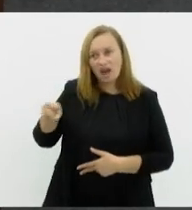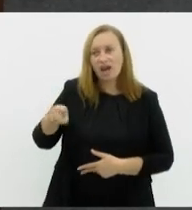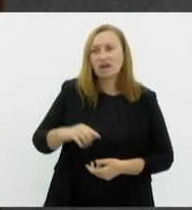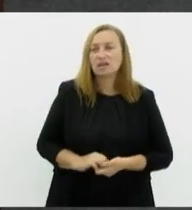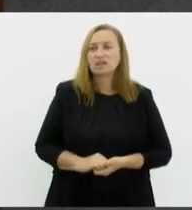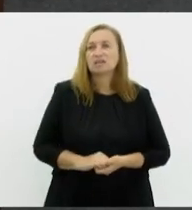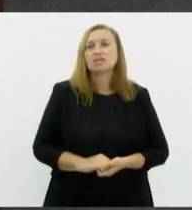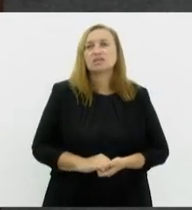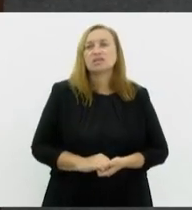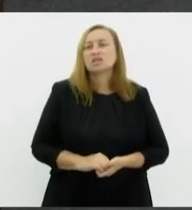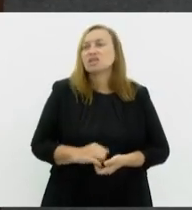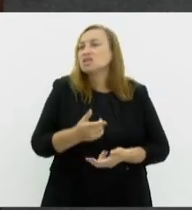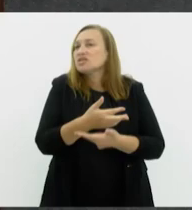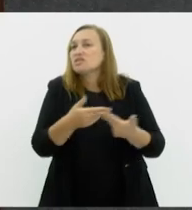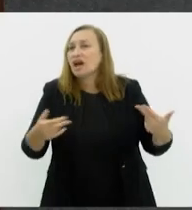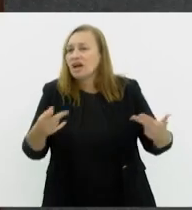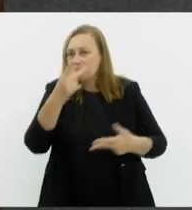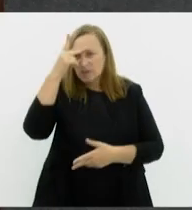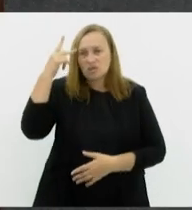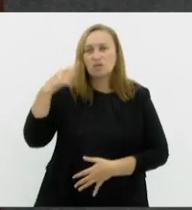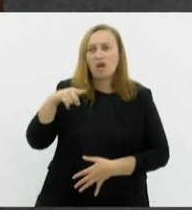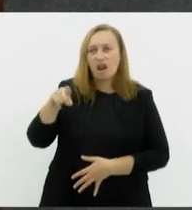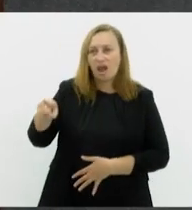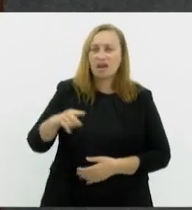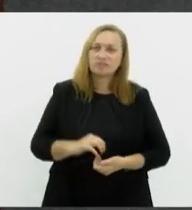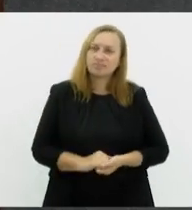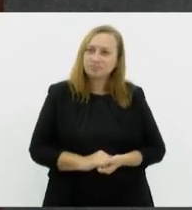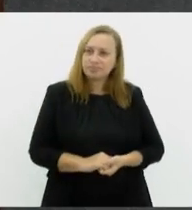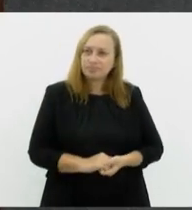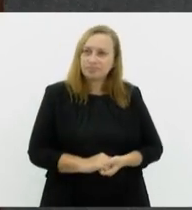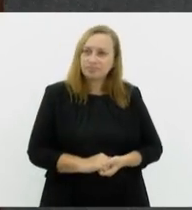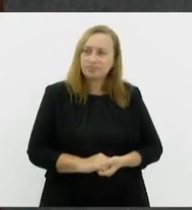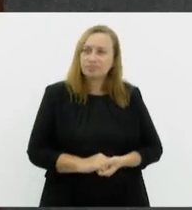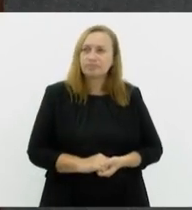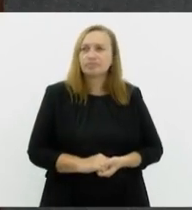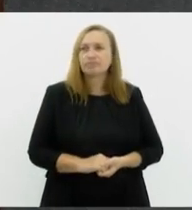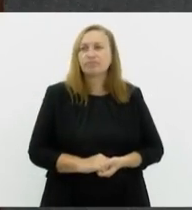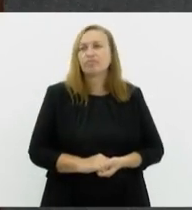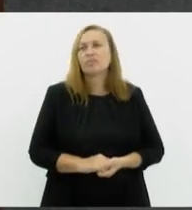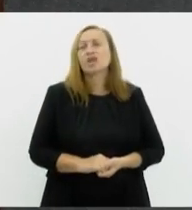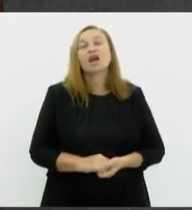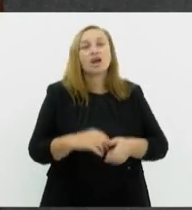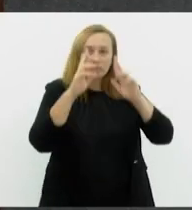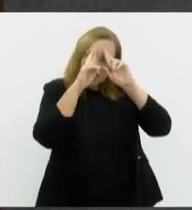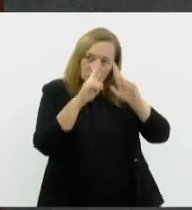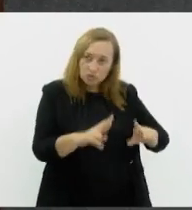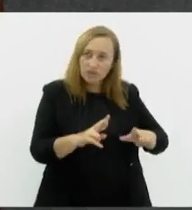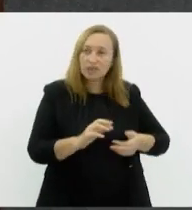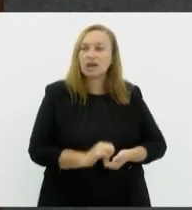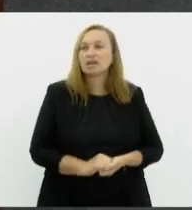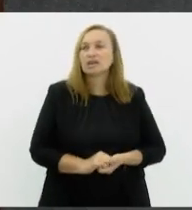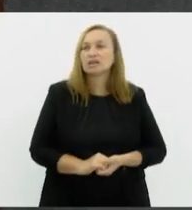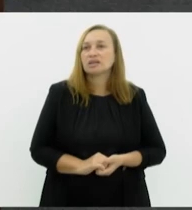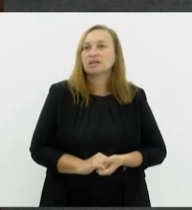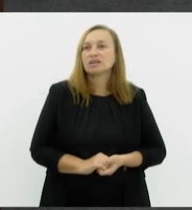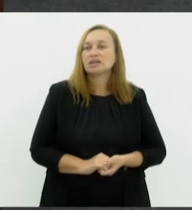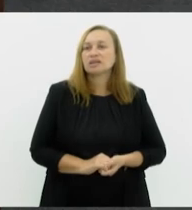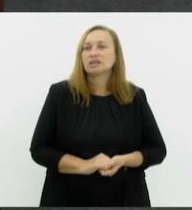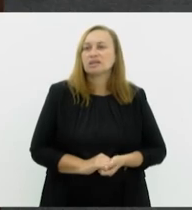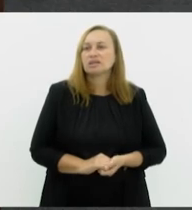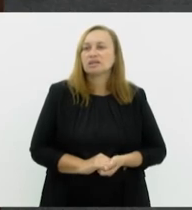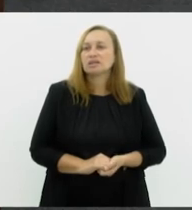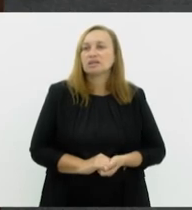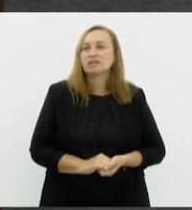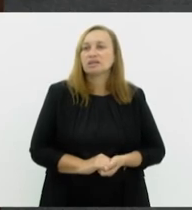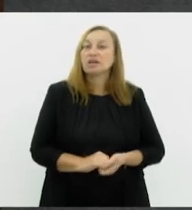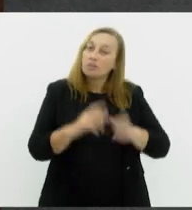Tinham milhares de pessoas lá. E, aliás... Vamos respeitar aqui, deputado. O senhor está chegando agora, vamos